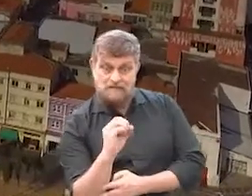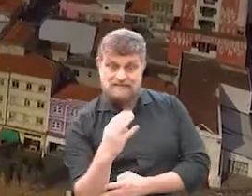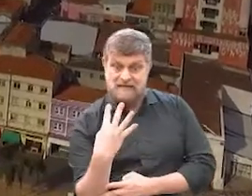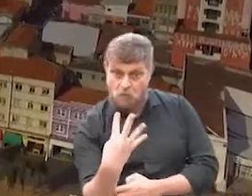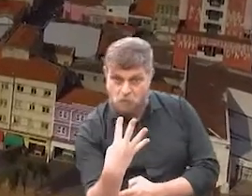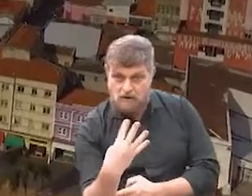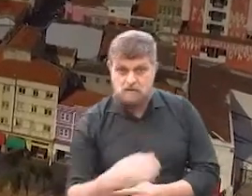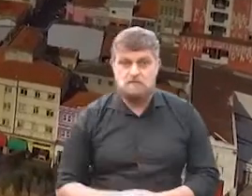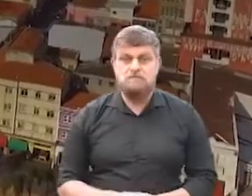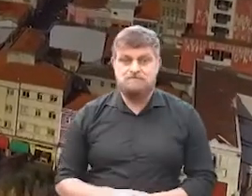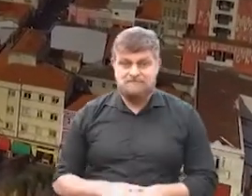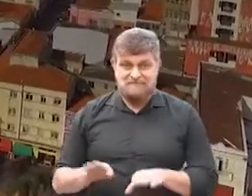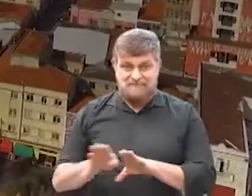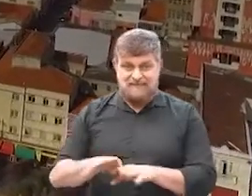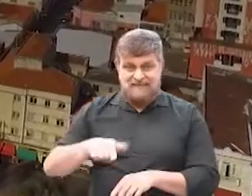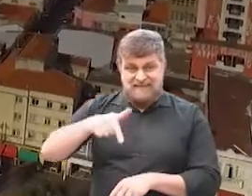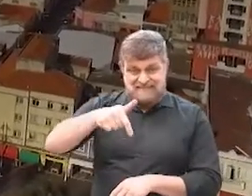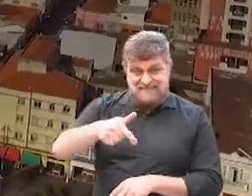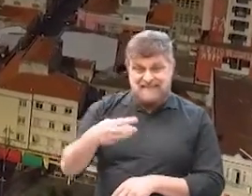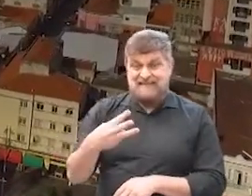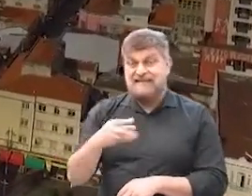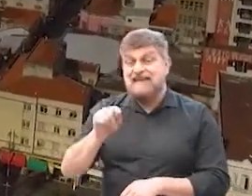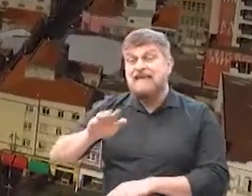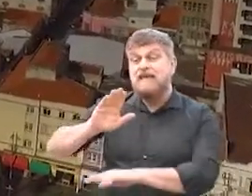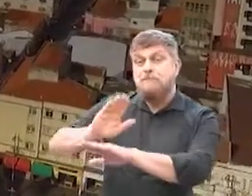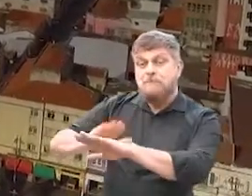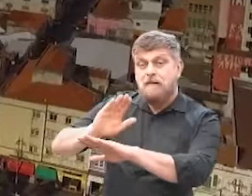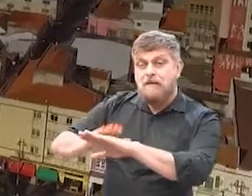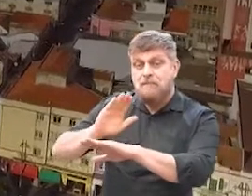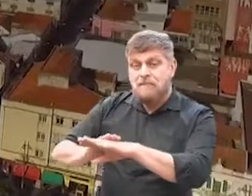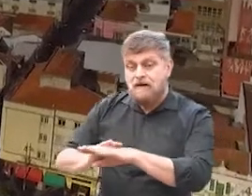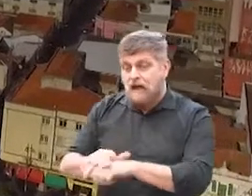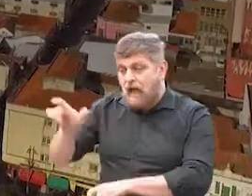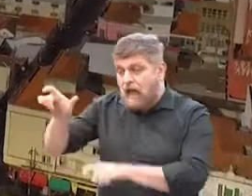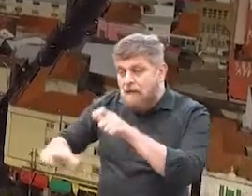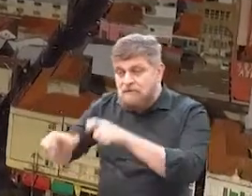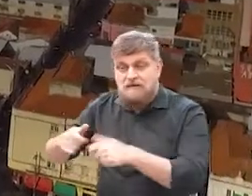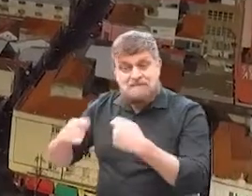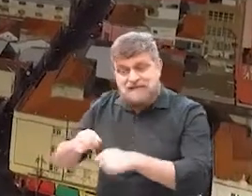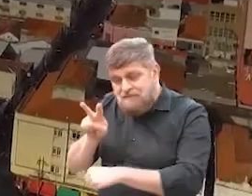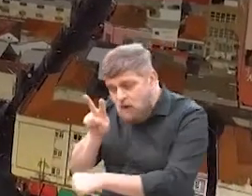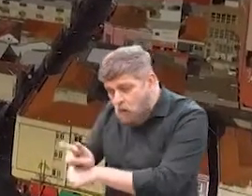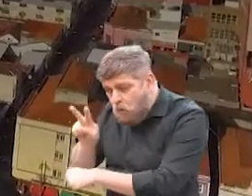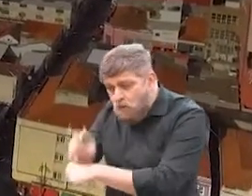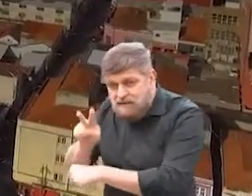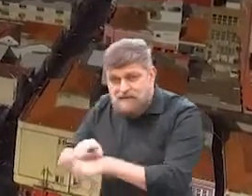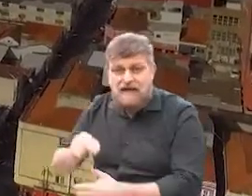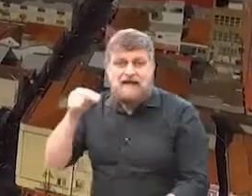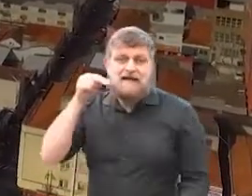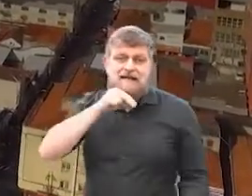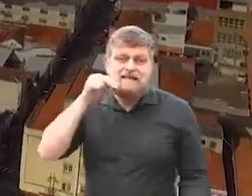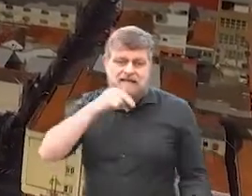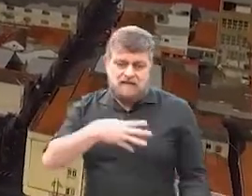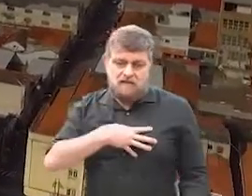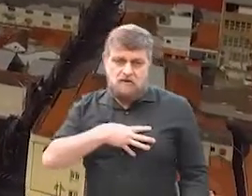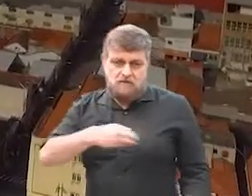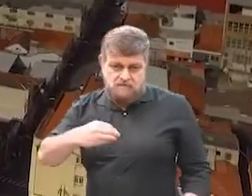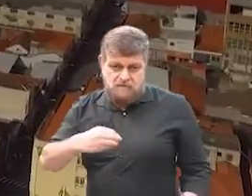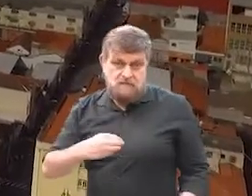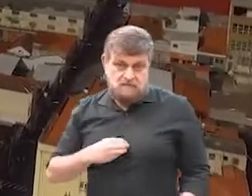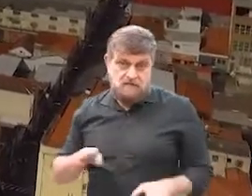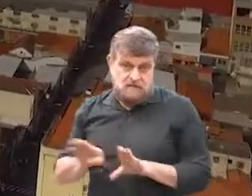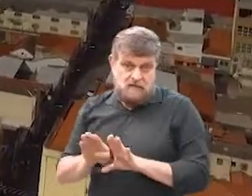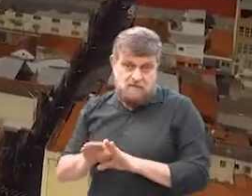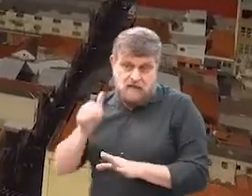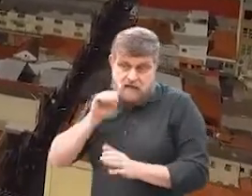idoso, e destes, 73 foram cometidos por quem mais deveria protegê-los: netos, filhos e